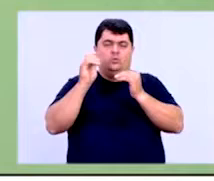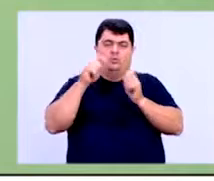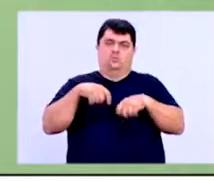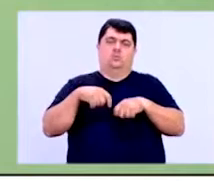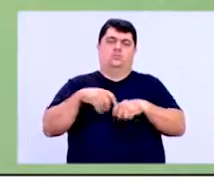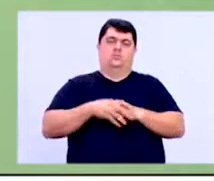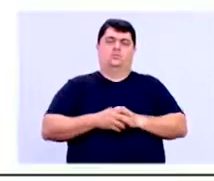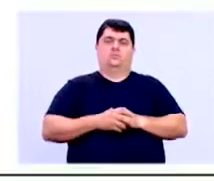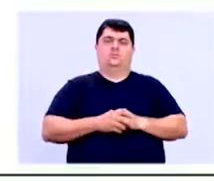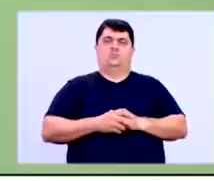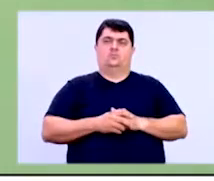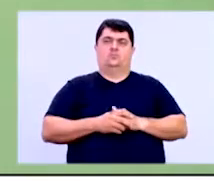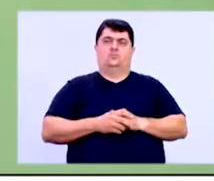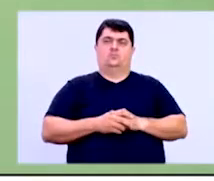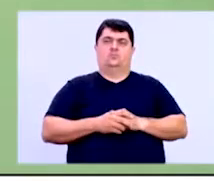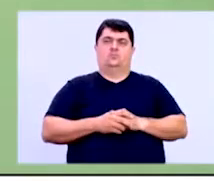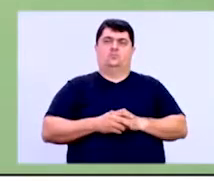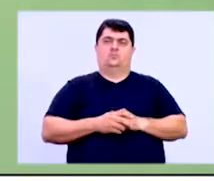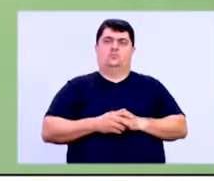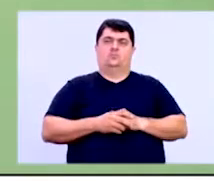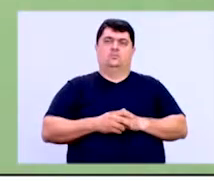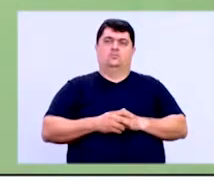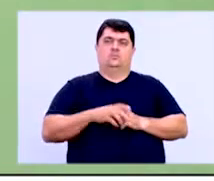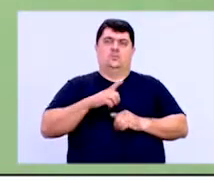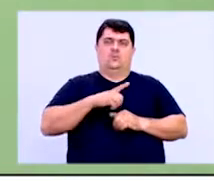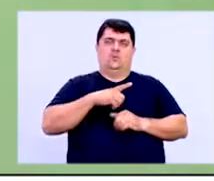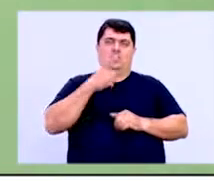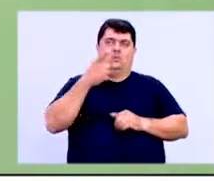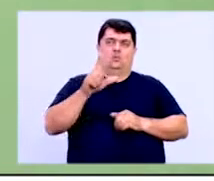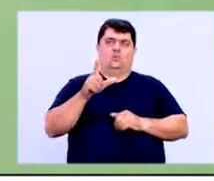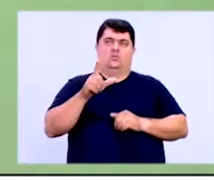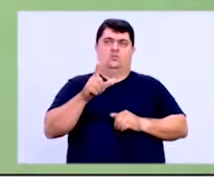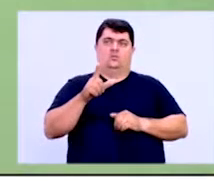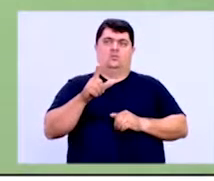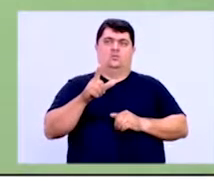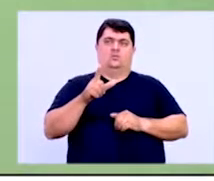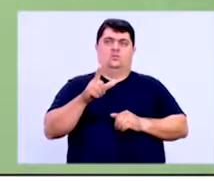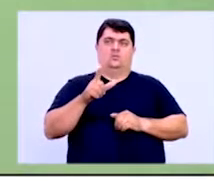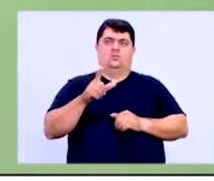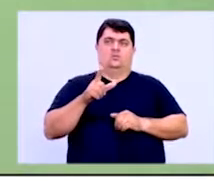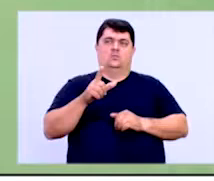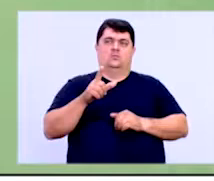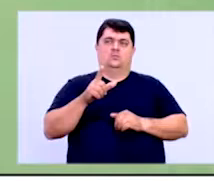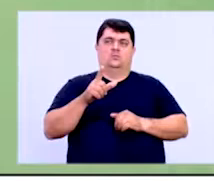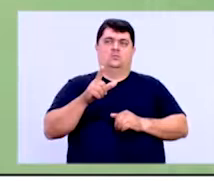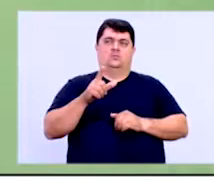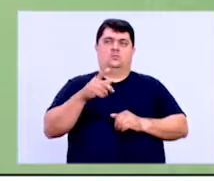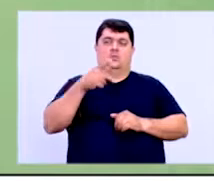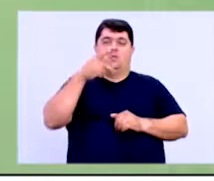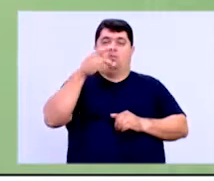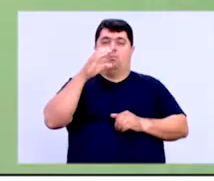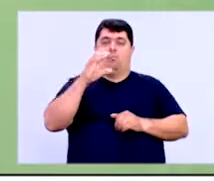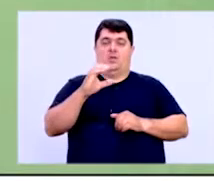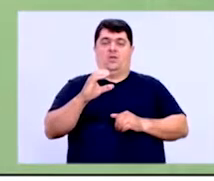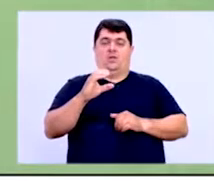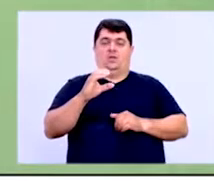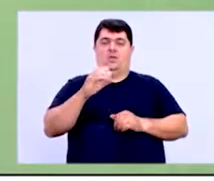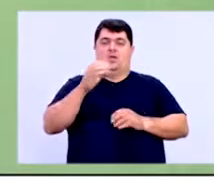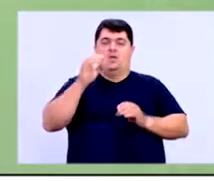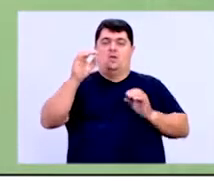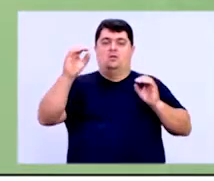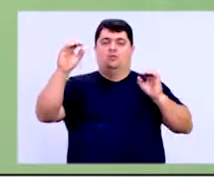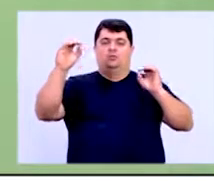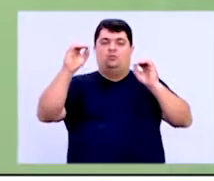cobrir. Vamos embora. Ele tem outra função importante. Qual é a outra função importante? PEC, ponto de